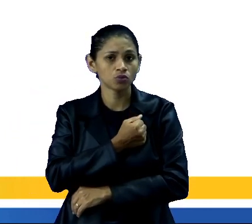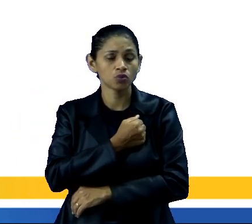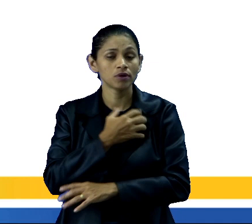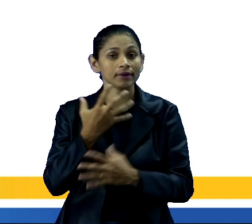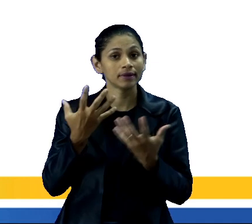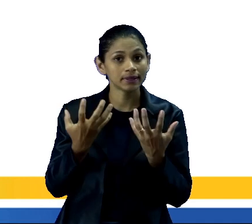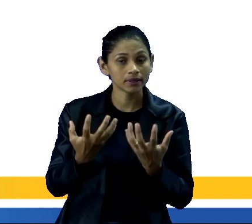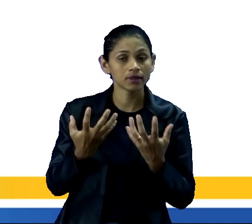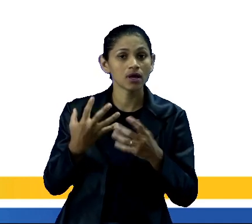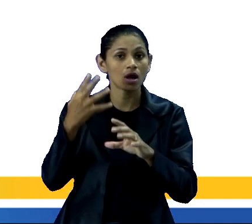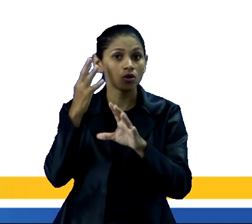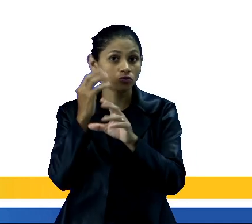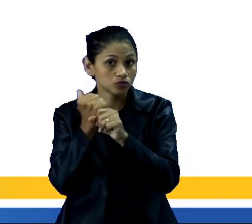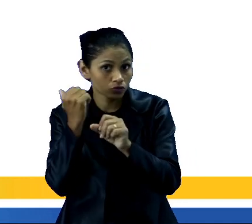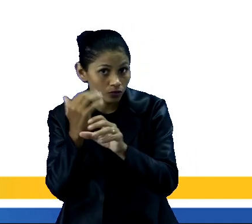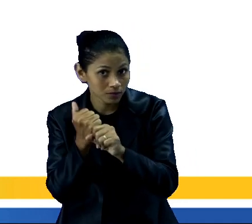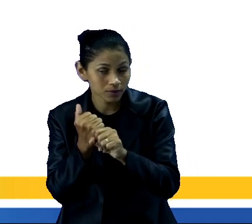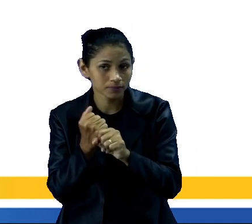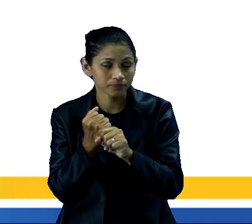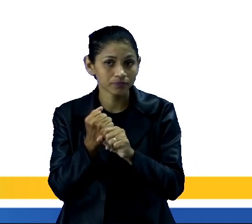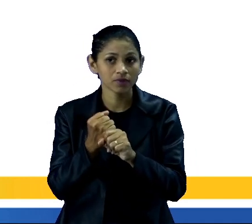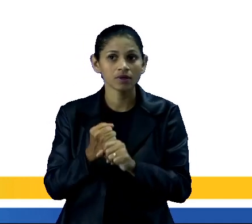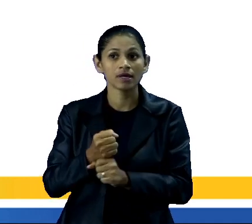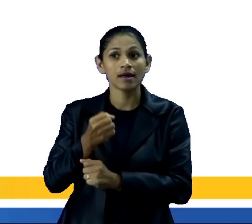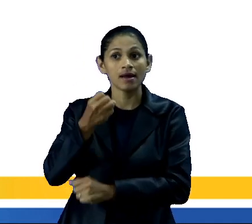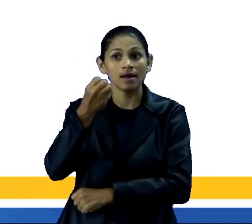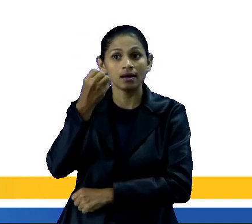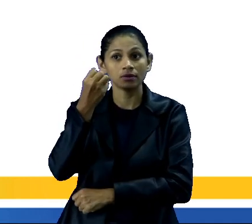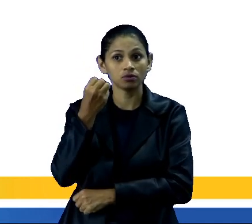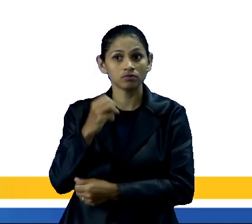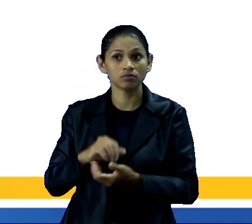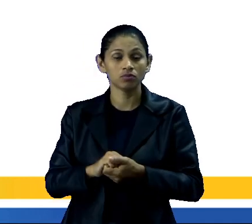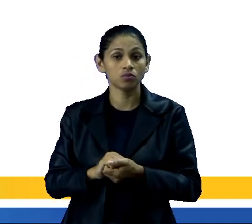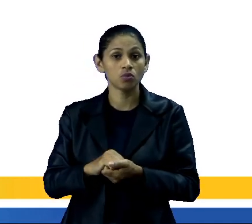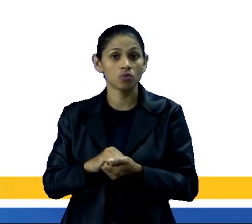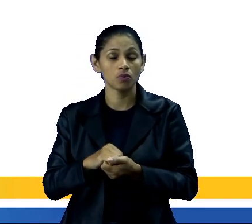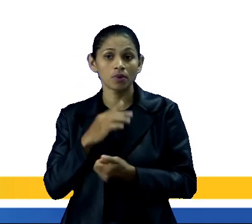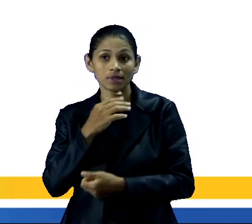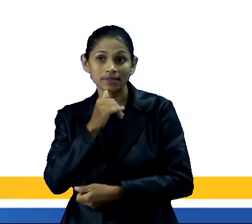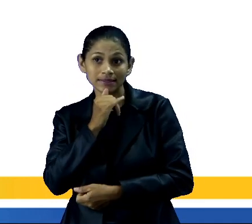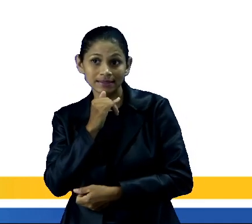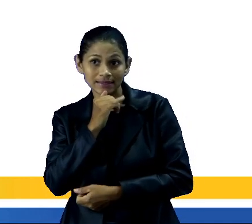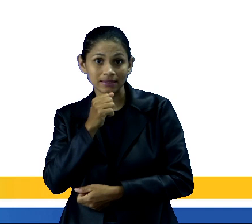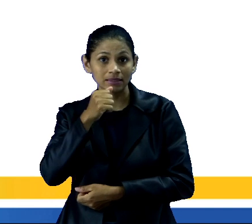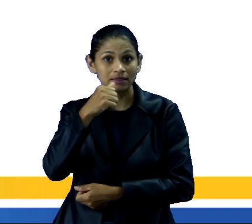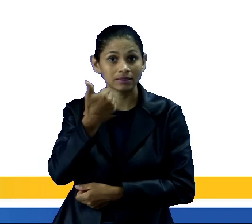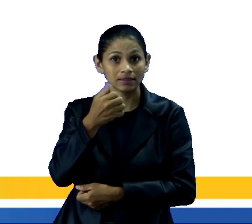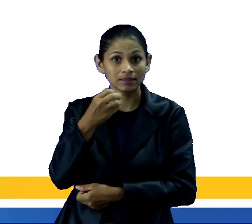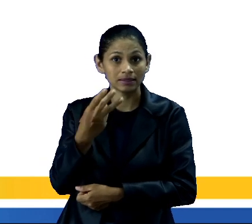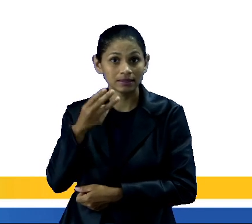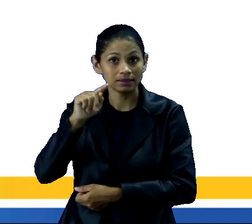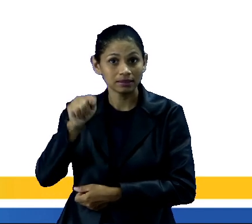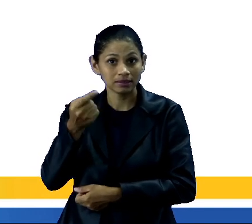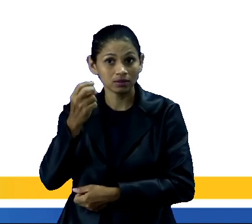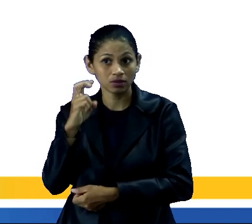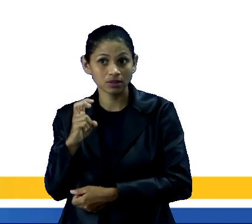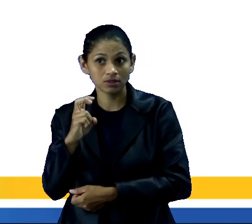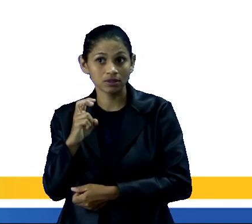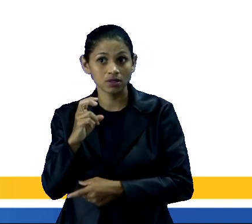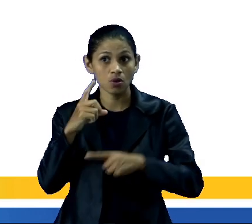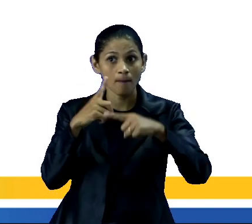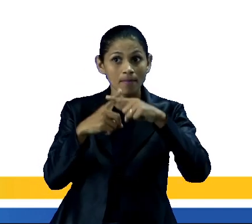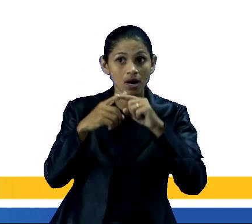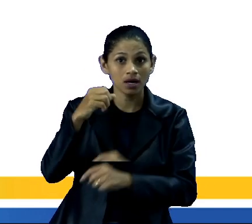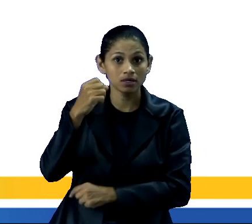são esses números? 13,5 e 2,8. E eu quero somá-los e ver o resultado dessas